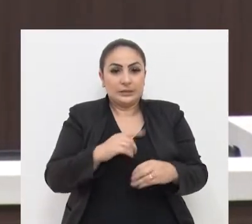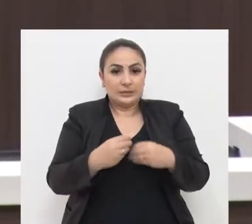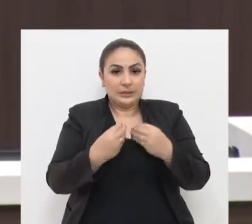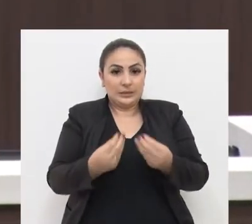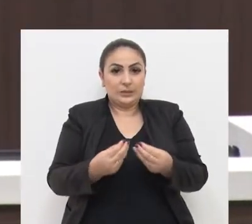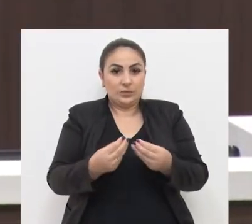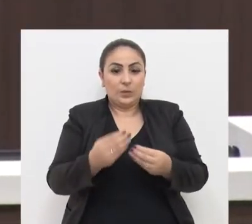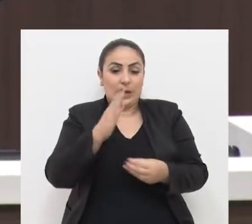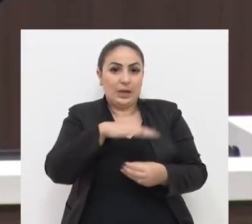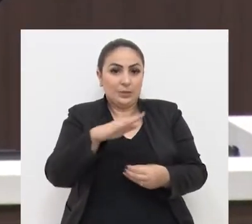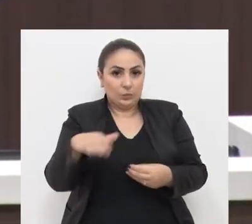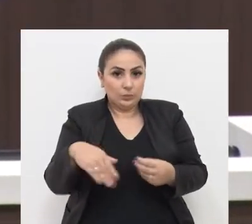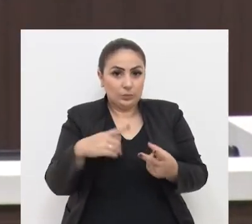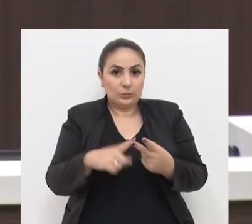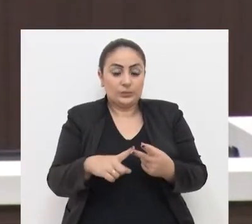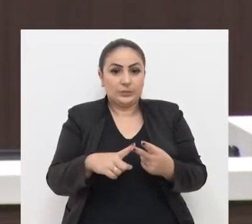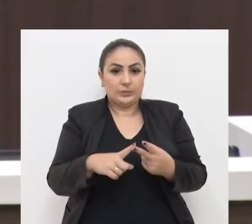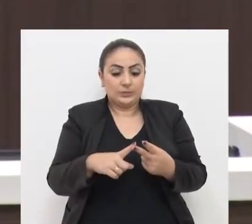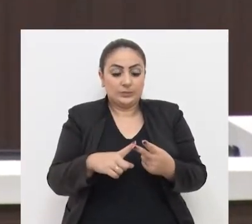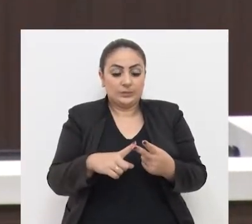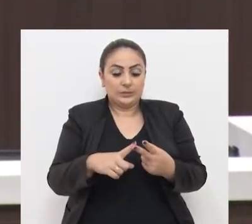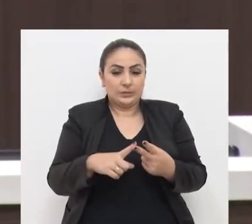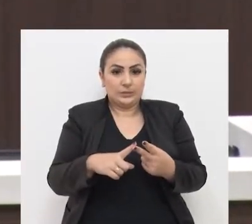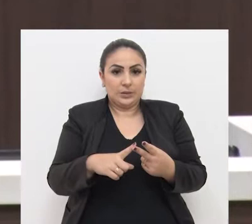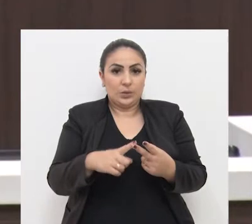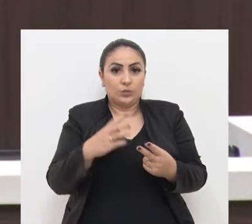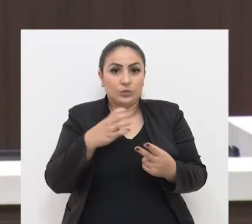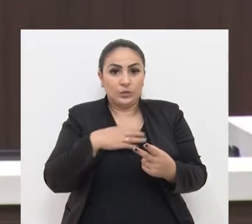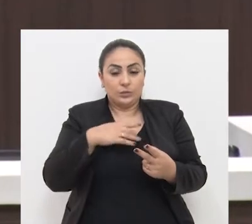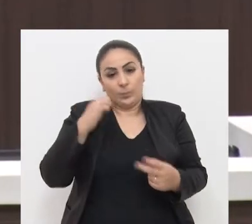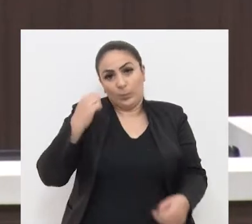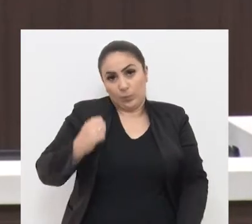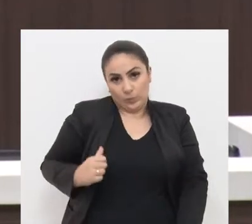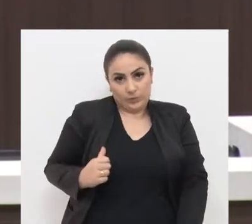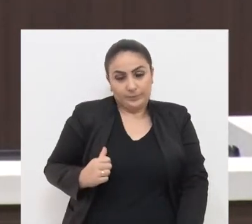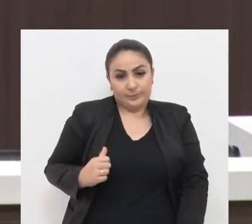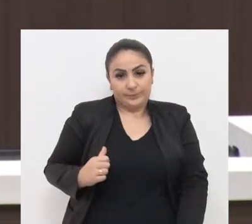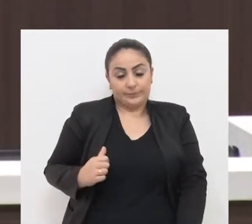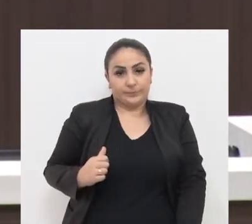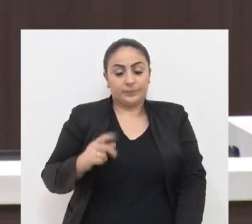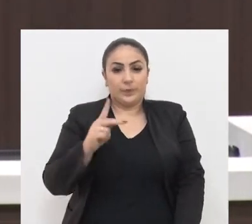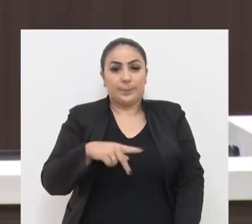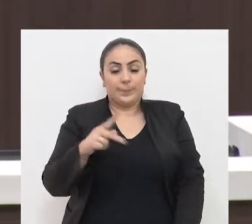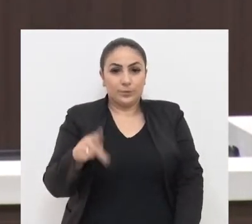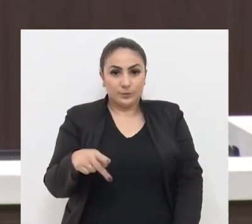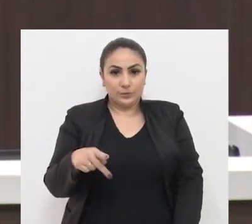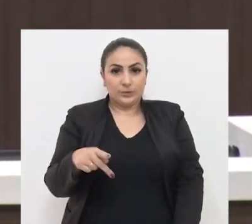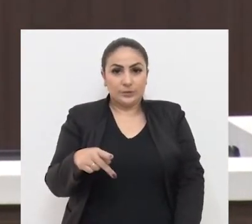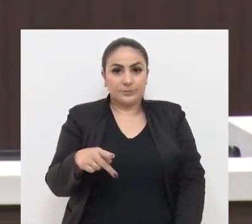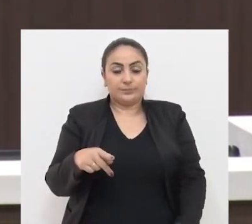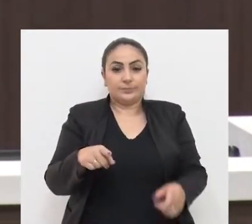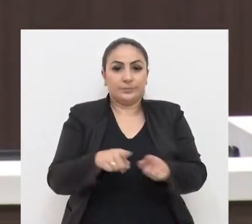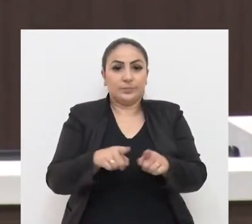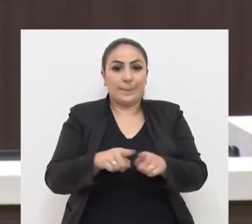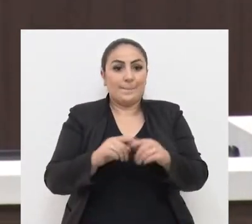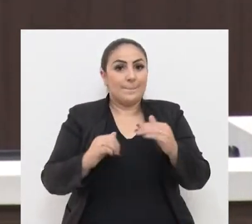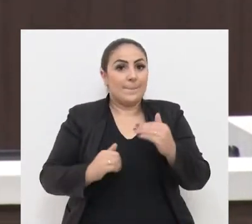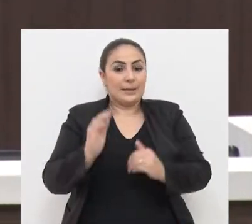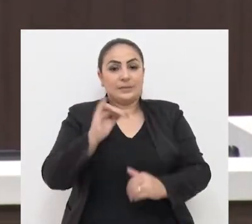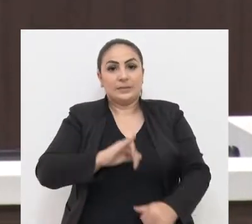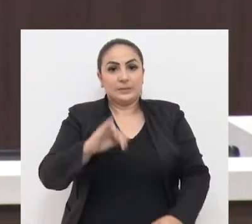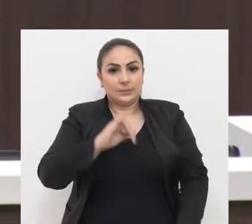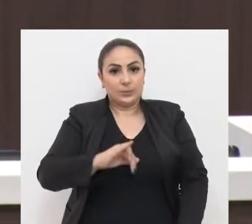cedendo alunos, como em forma de bolsistas, professores e o